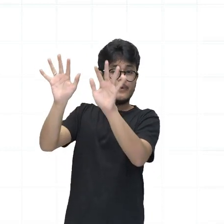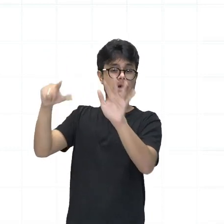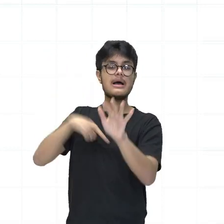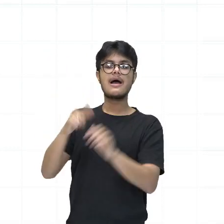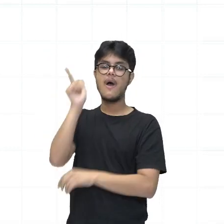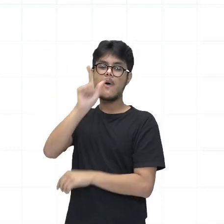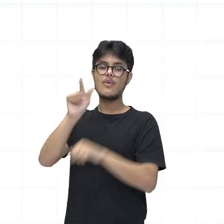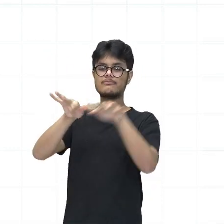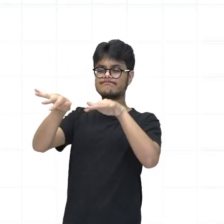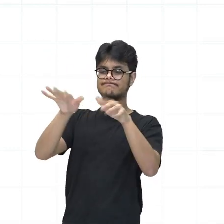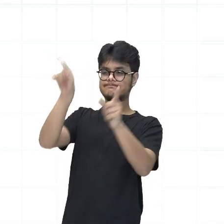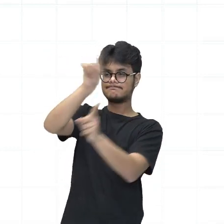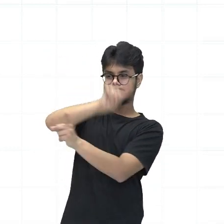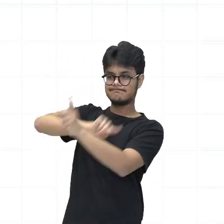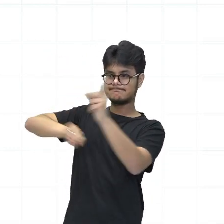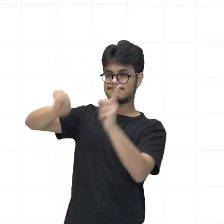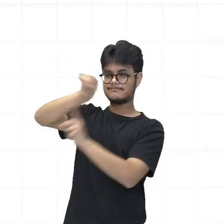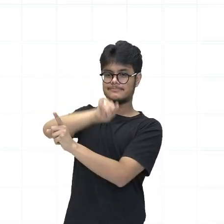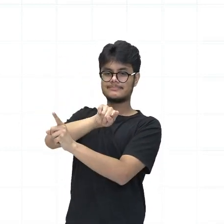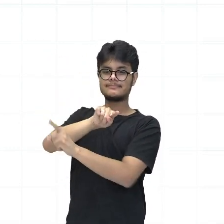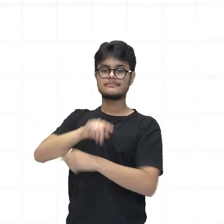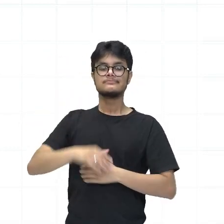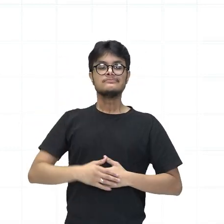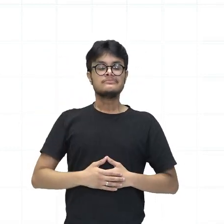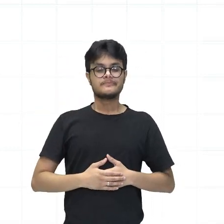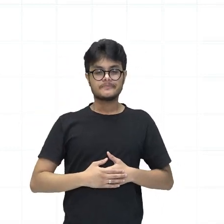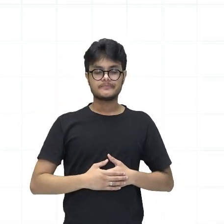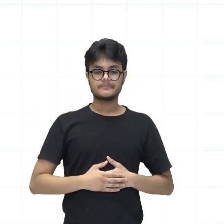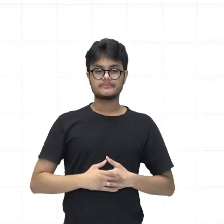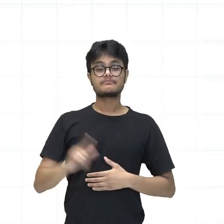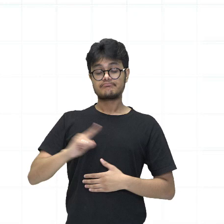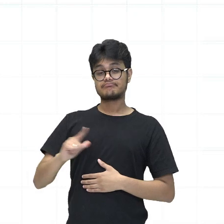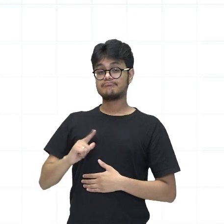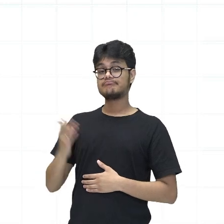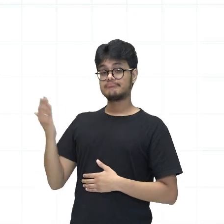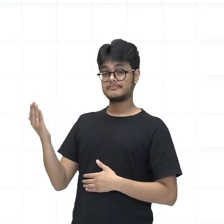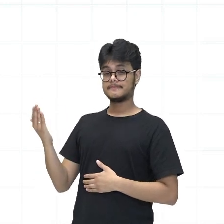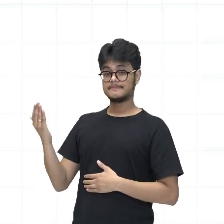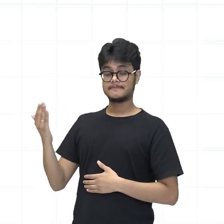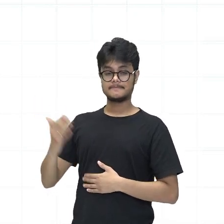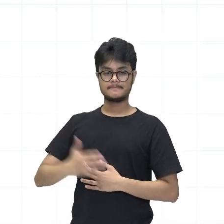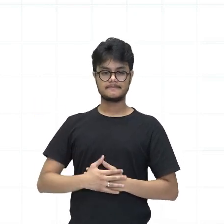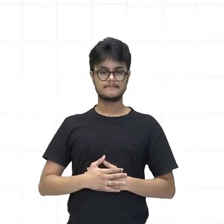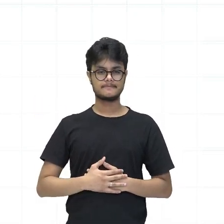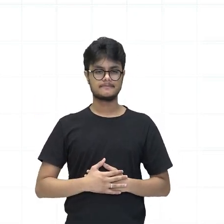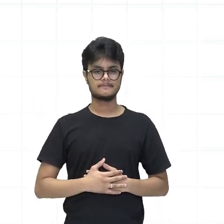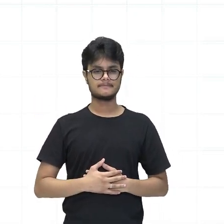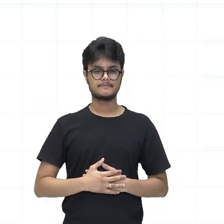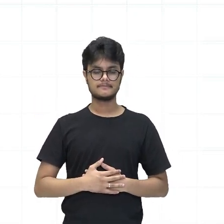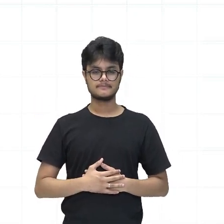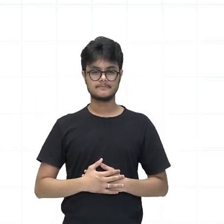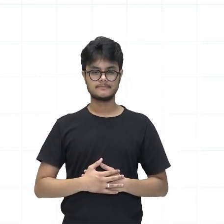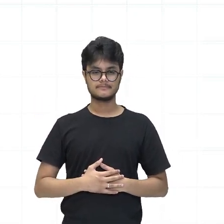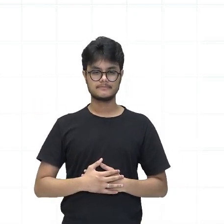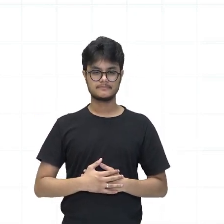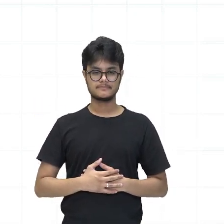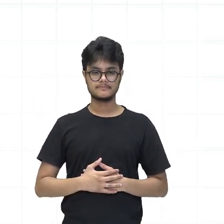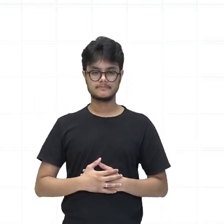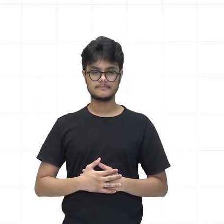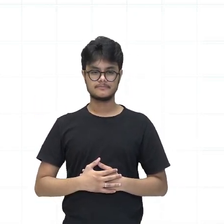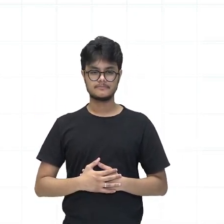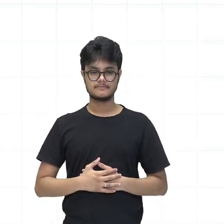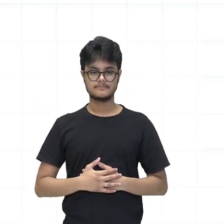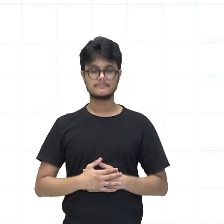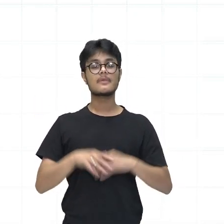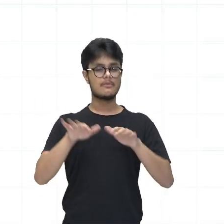que estava sendo produzido ali, quando essa água entrava em 100 graus Celsius, ele gerava esse trabalho, esse